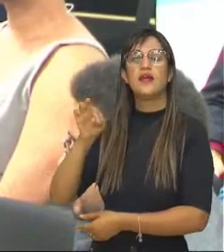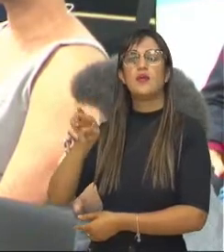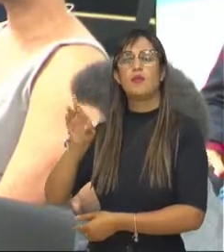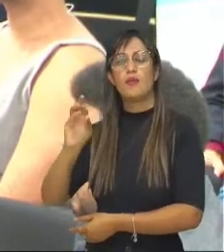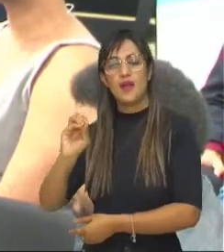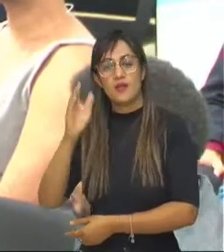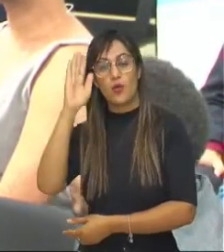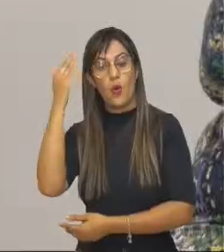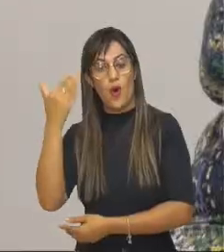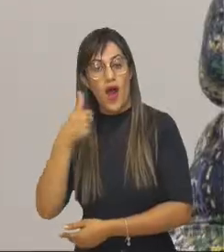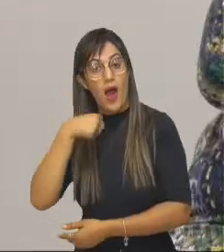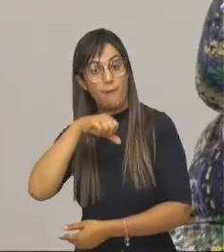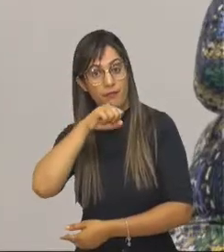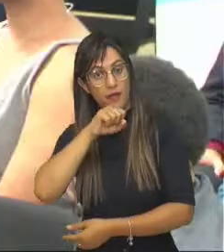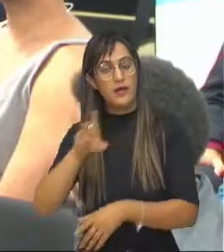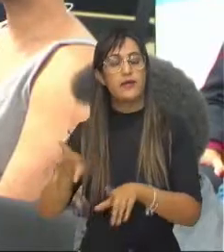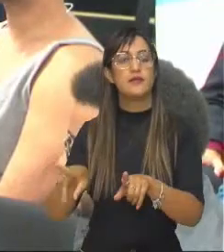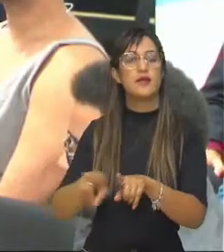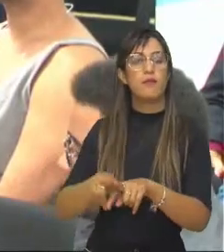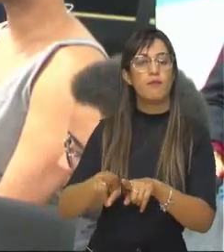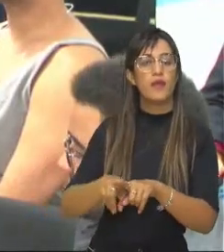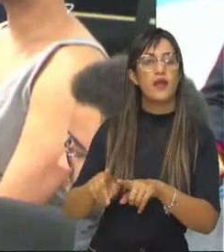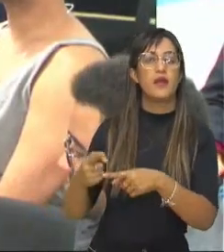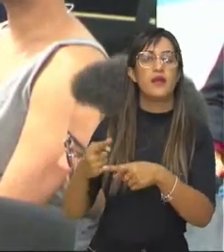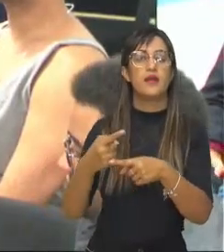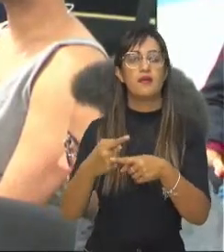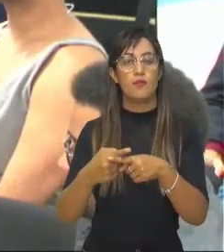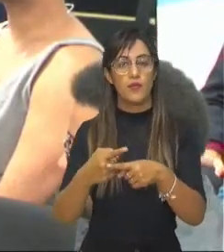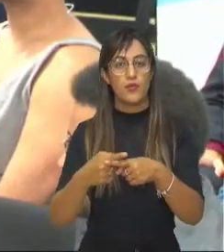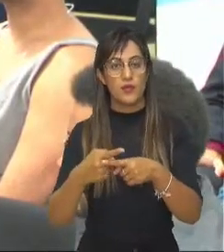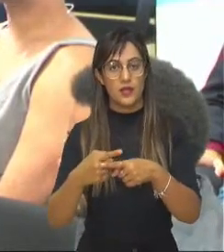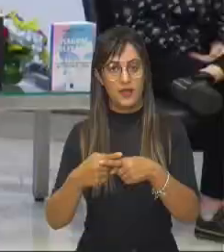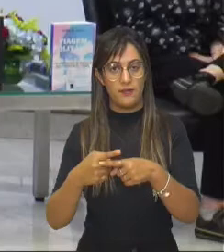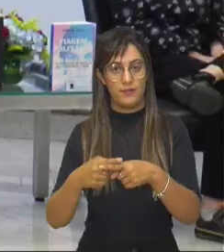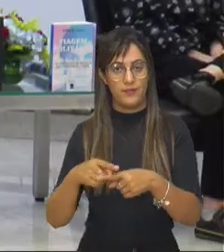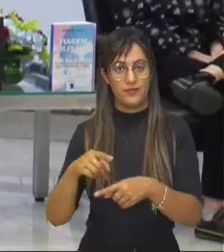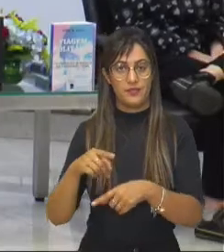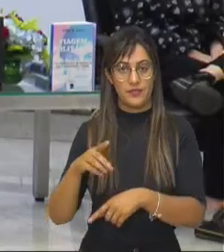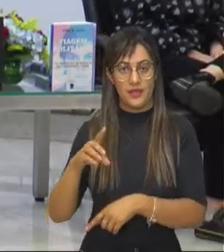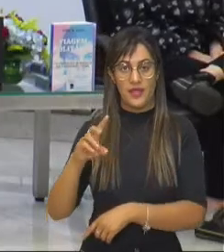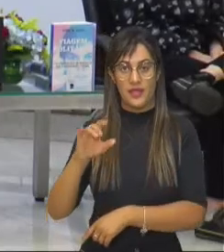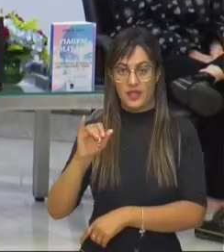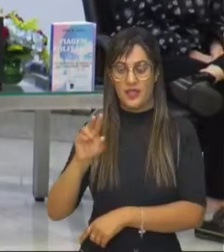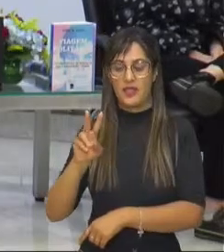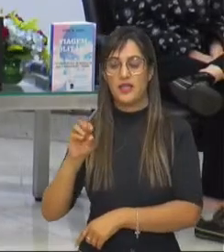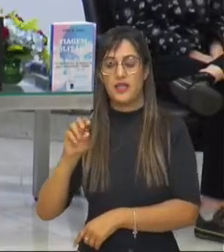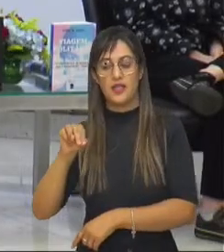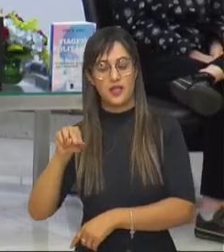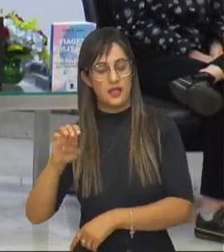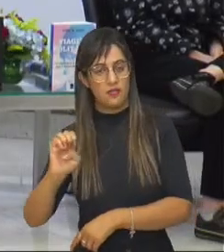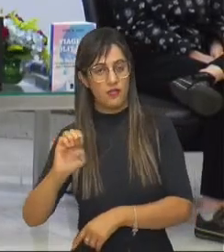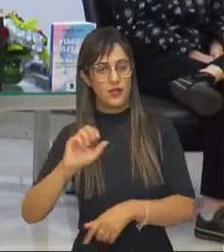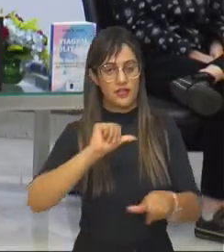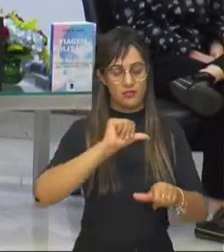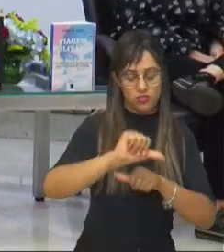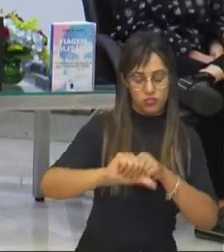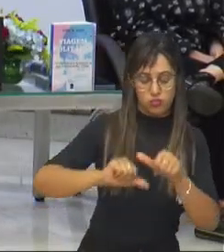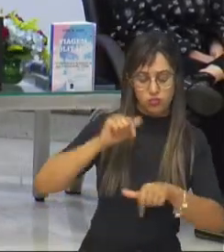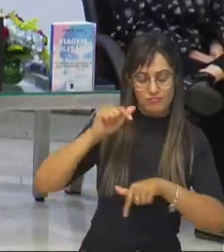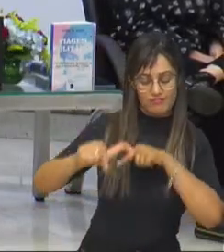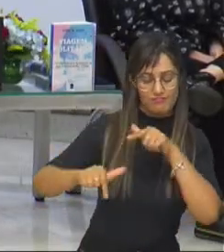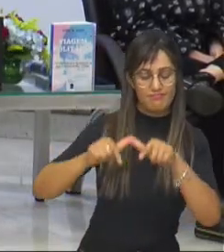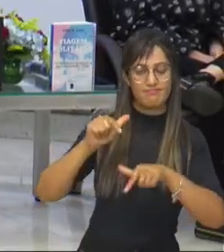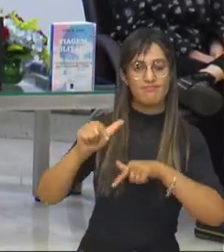dele, porque o que a Dona Ivone tem feito pela comunidade transmasculina não é pouca coisa. Se ela estiver